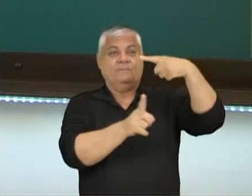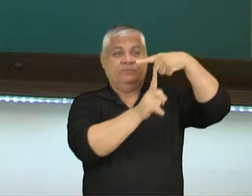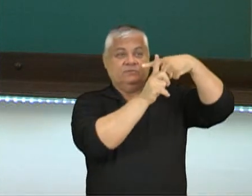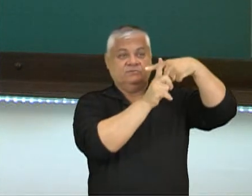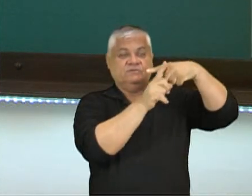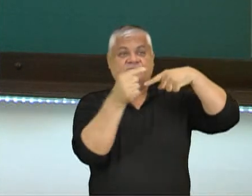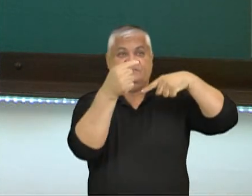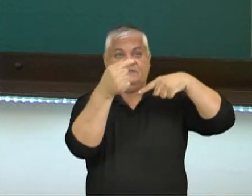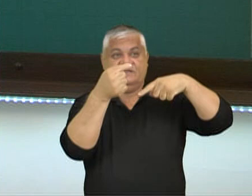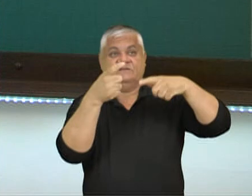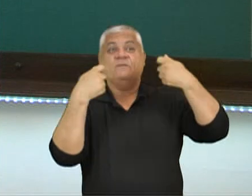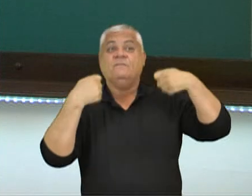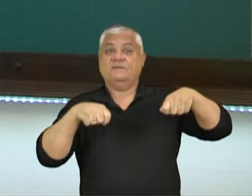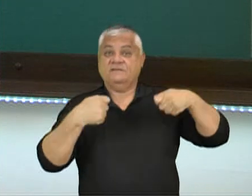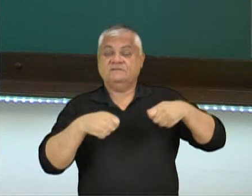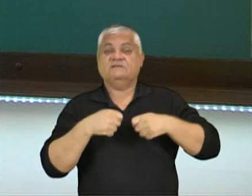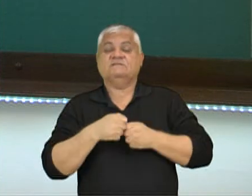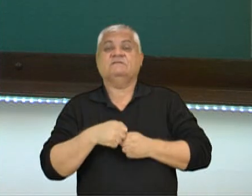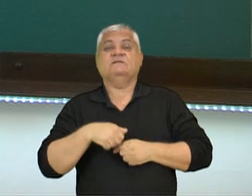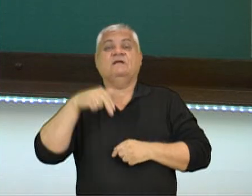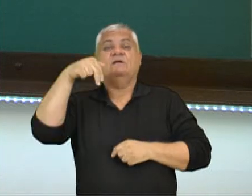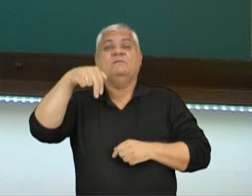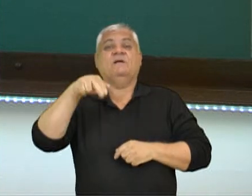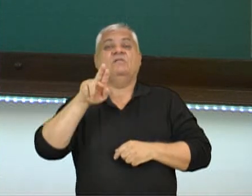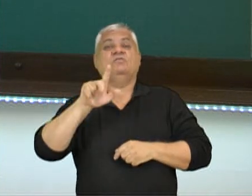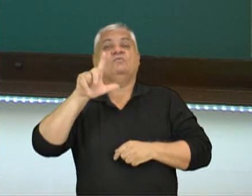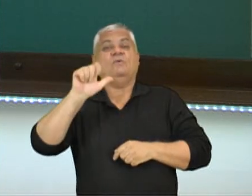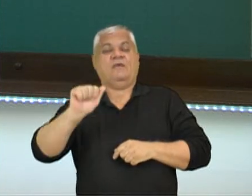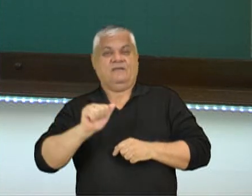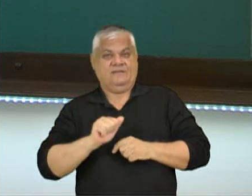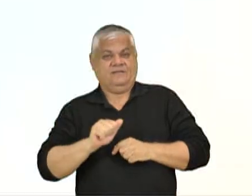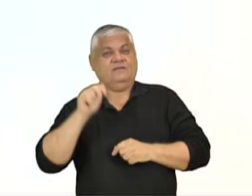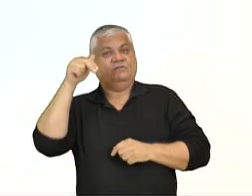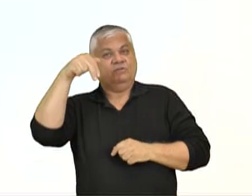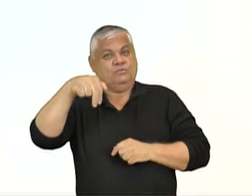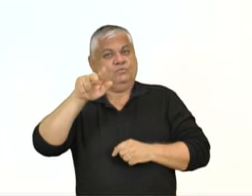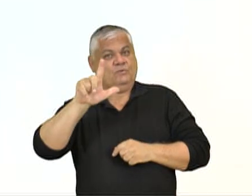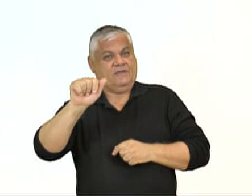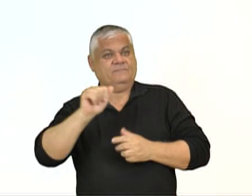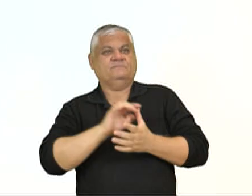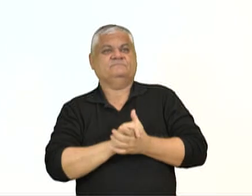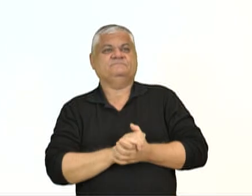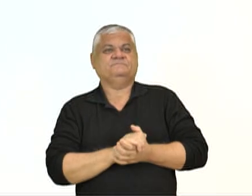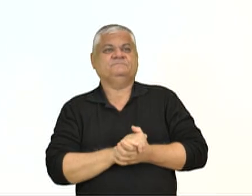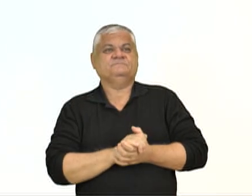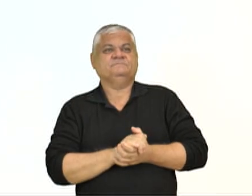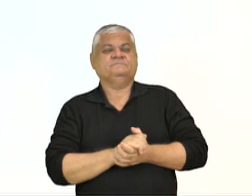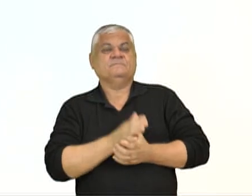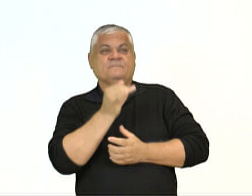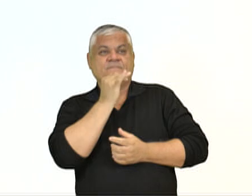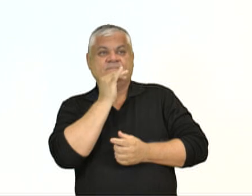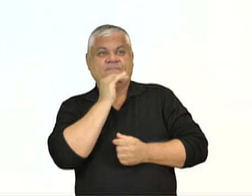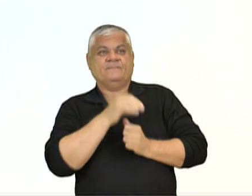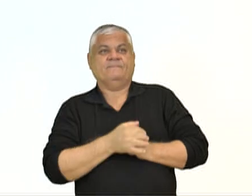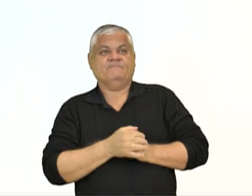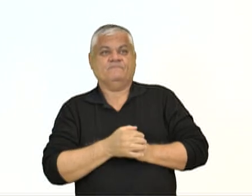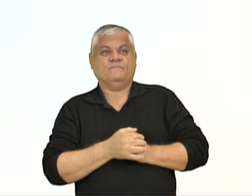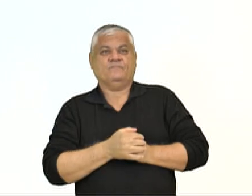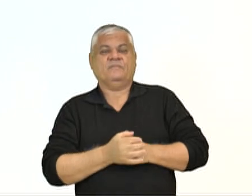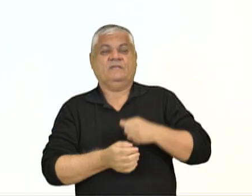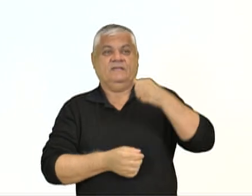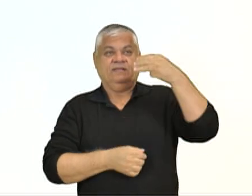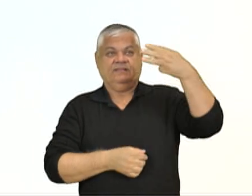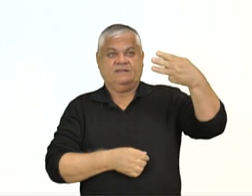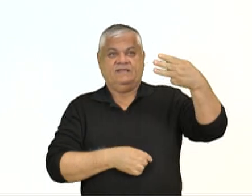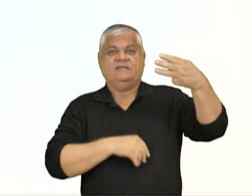negativo, eu tenho como resultado uma matriz nula. Então, peguei a minha matriz